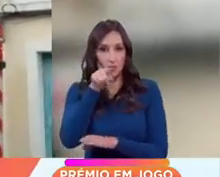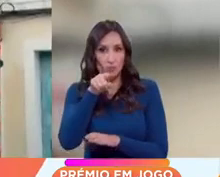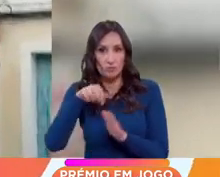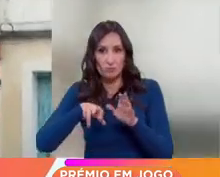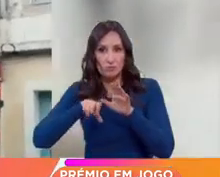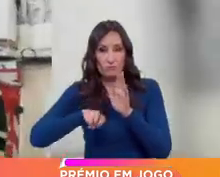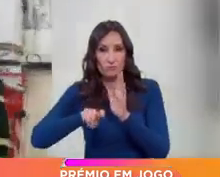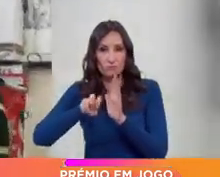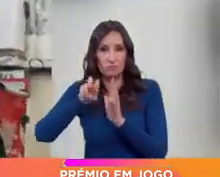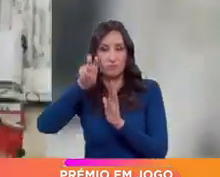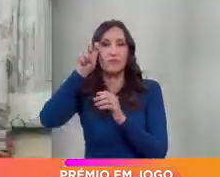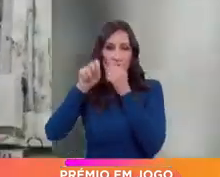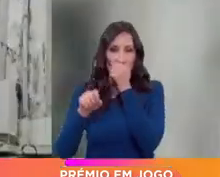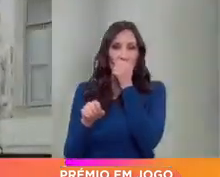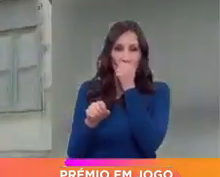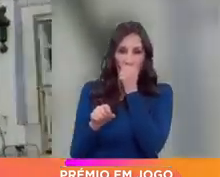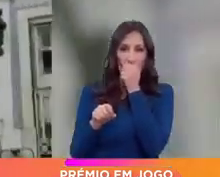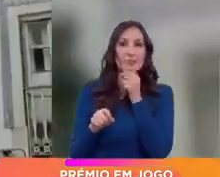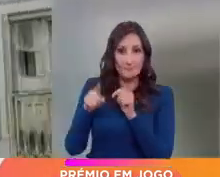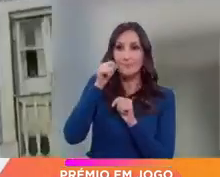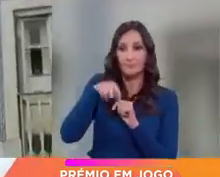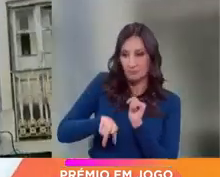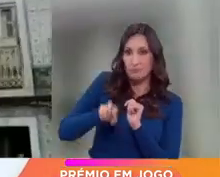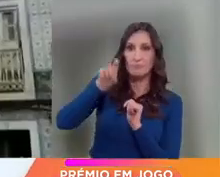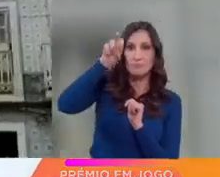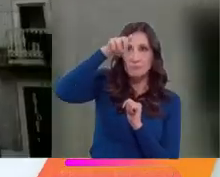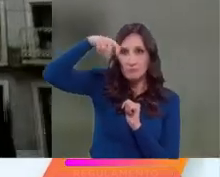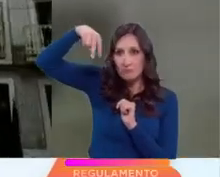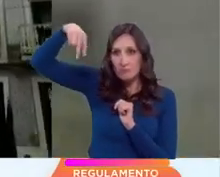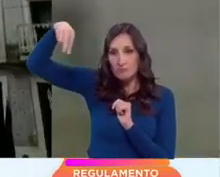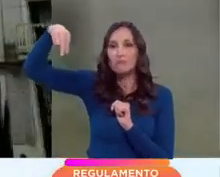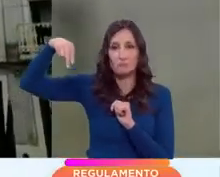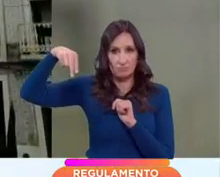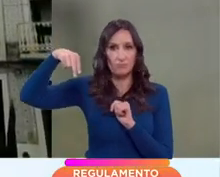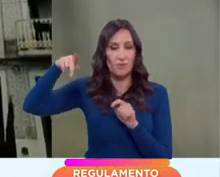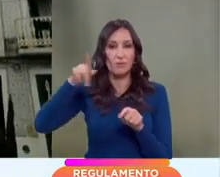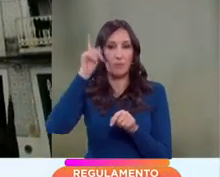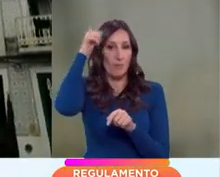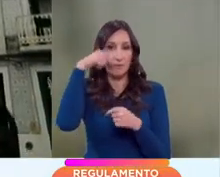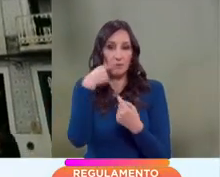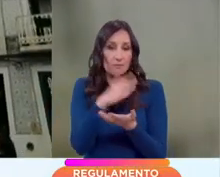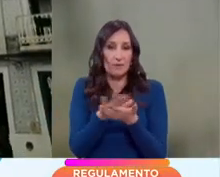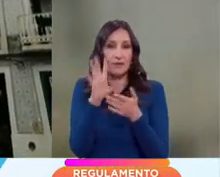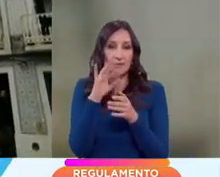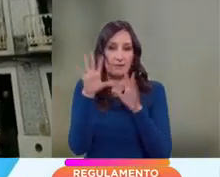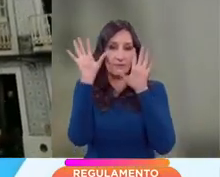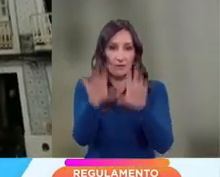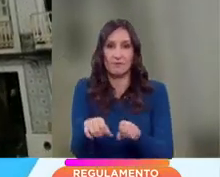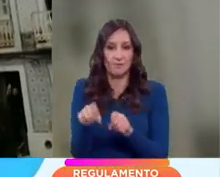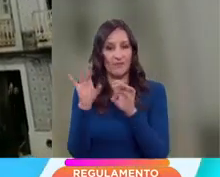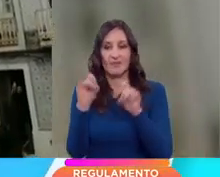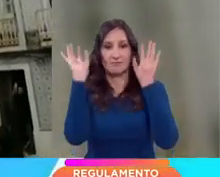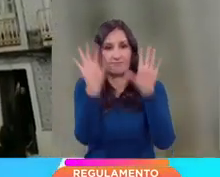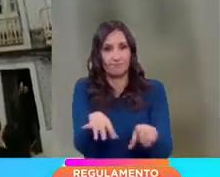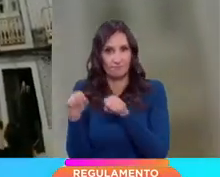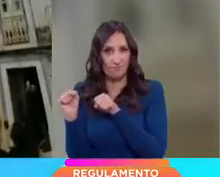está a subir literalmente. O Luís estava a subir, sim. Ali vai ele. O que é que os bombeiros lhe dizem nesta altura? Não lhe dizem nada? Quer dizer, tentaram travá-lo. Tentaram mesmo que tentem